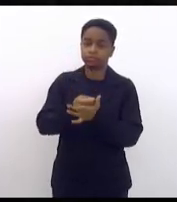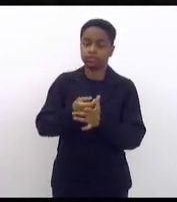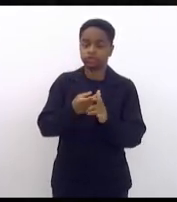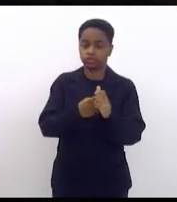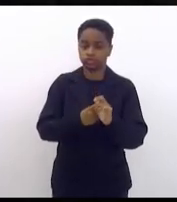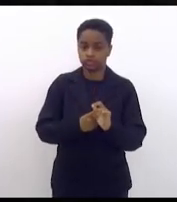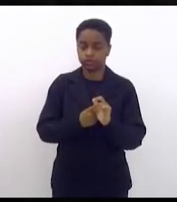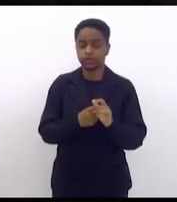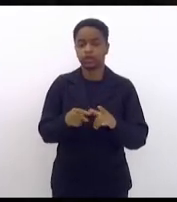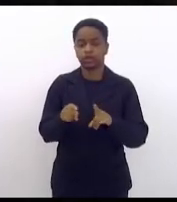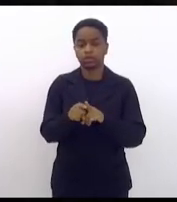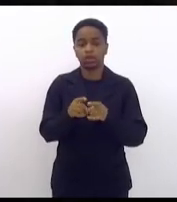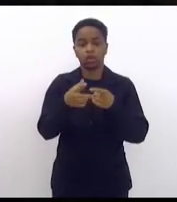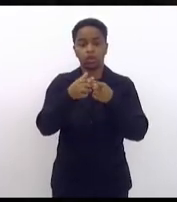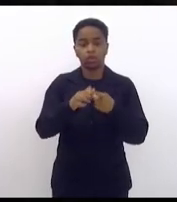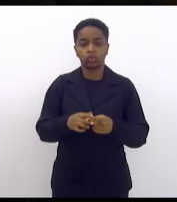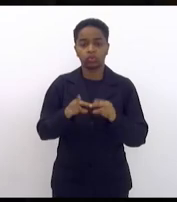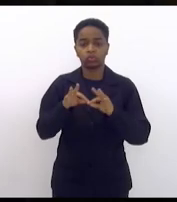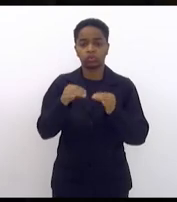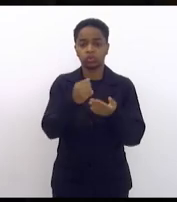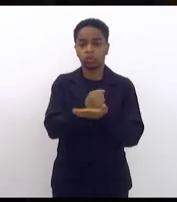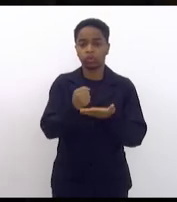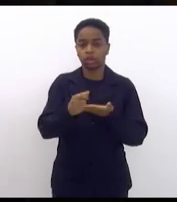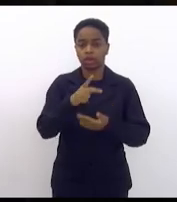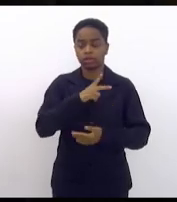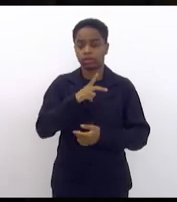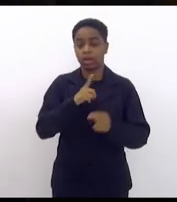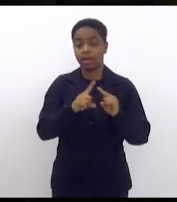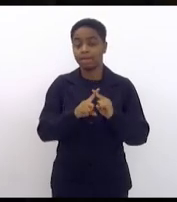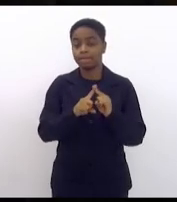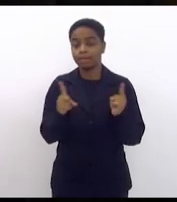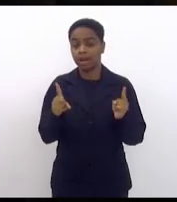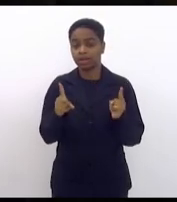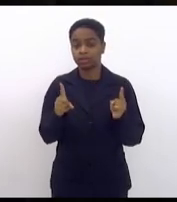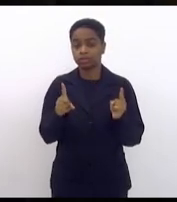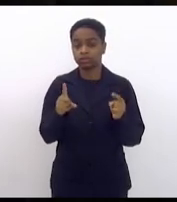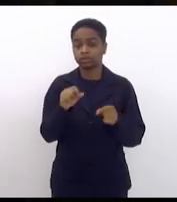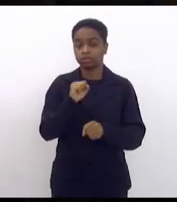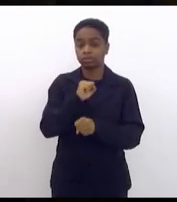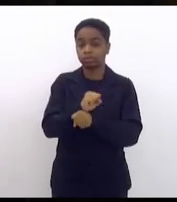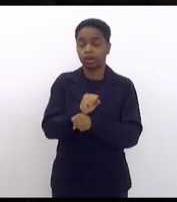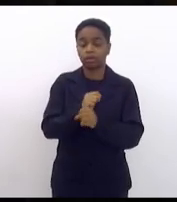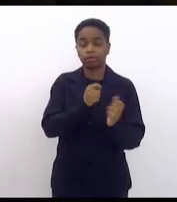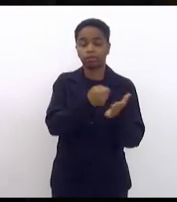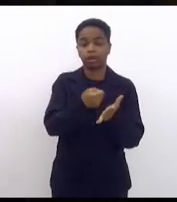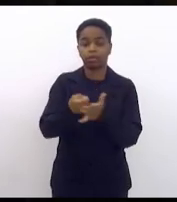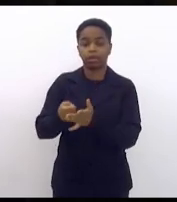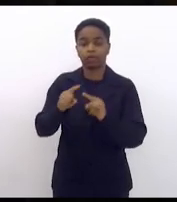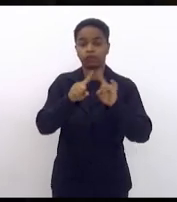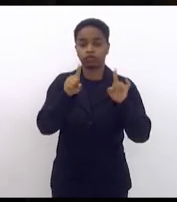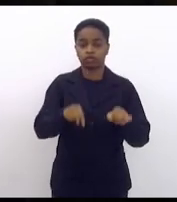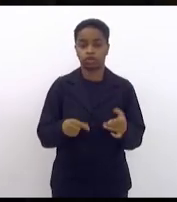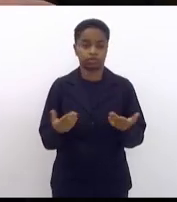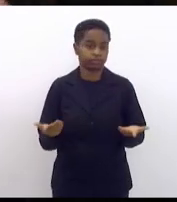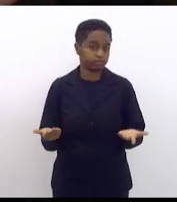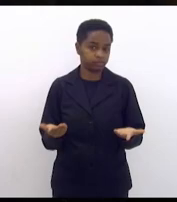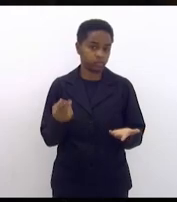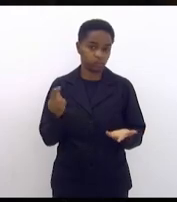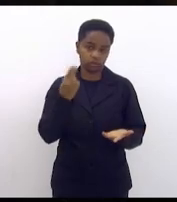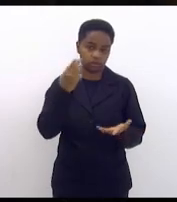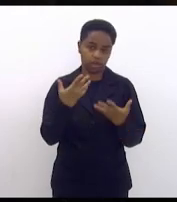corrige todos os contratos privados, mas congela o pagamento dos servidores. Não dá